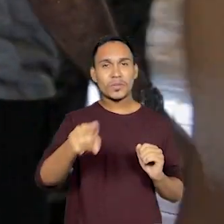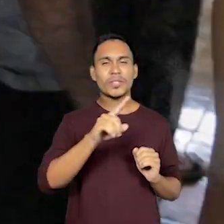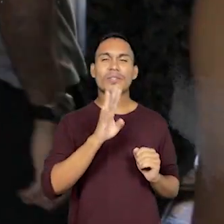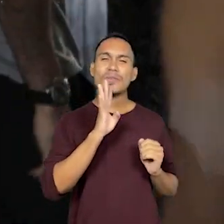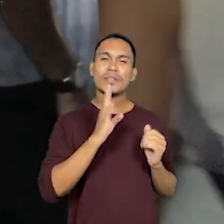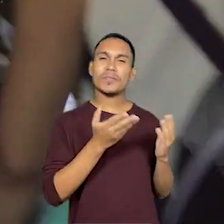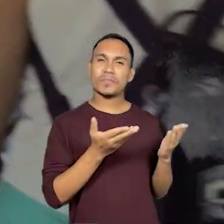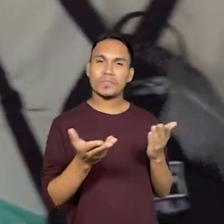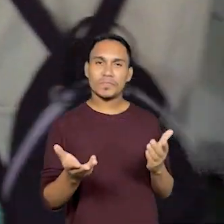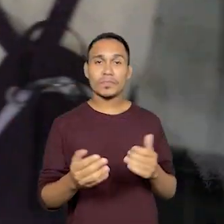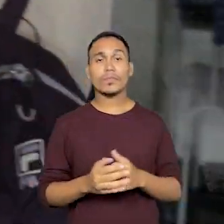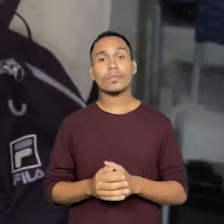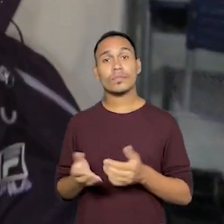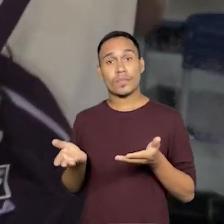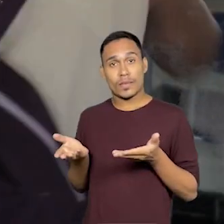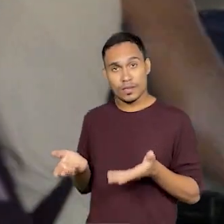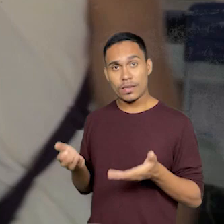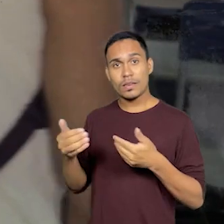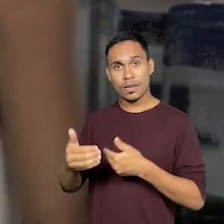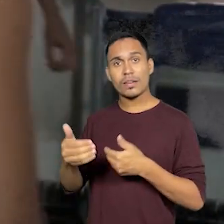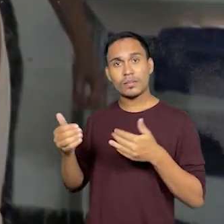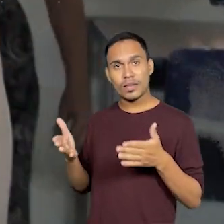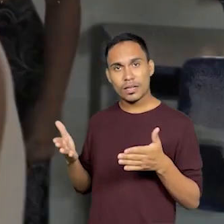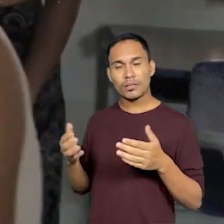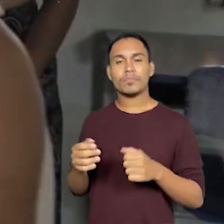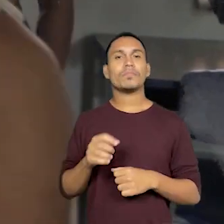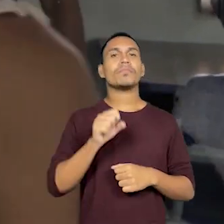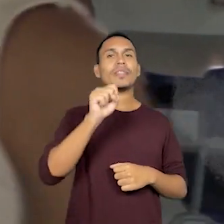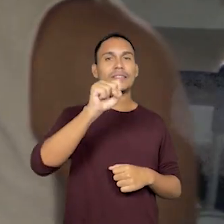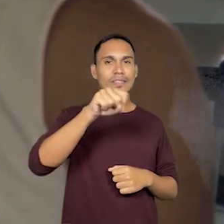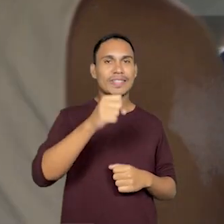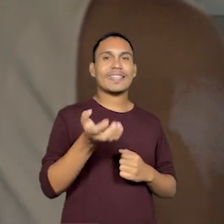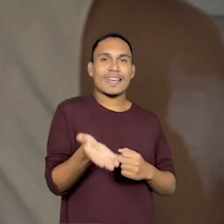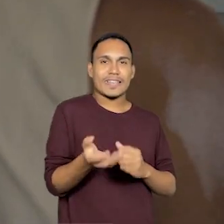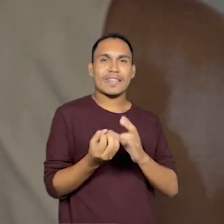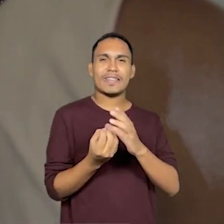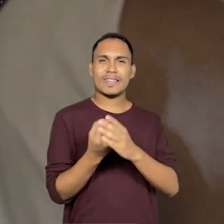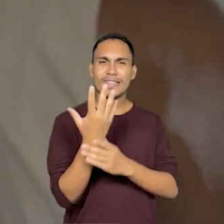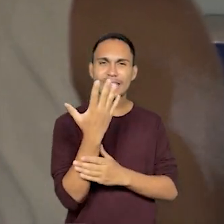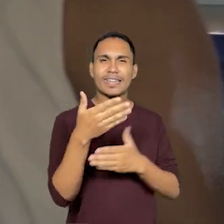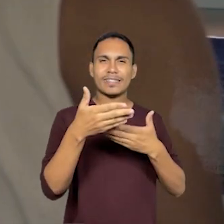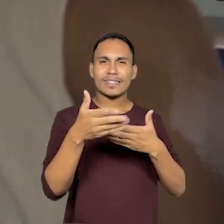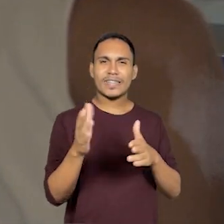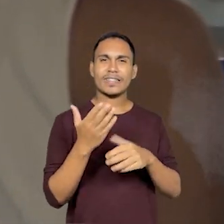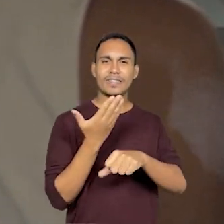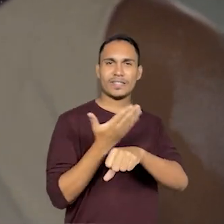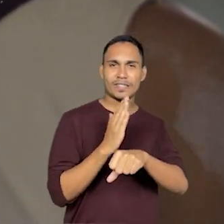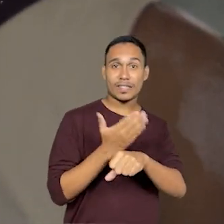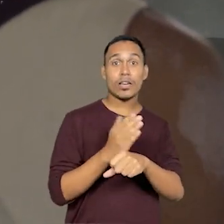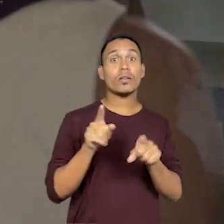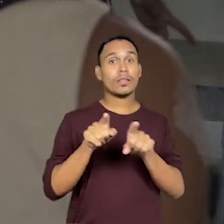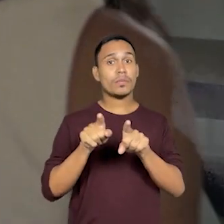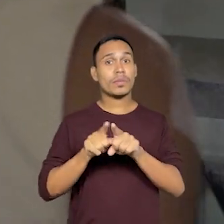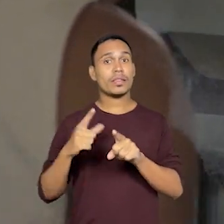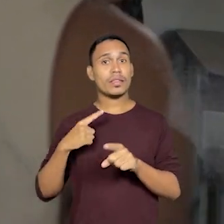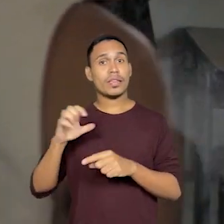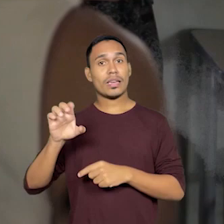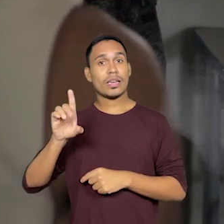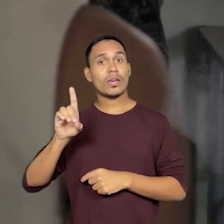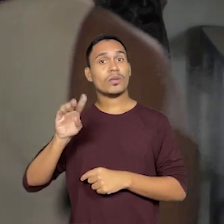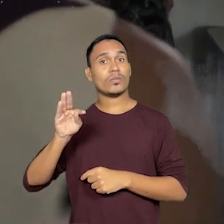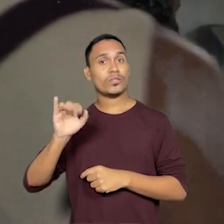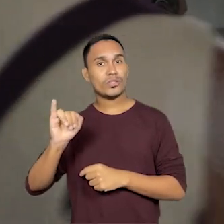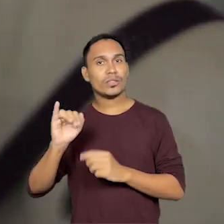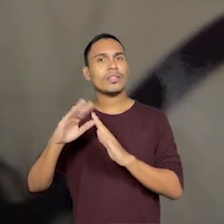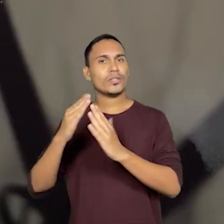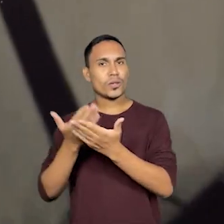É a sala... É, aqui é onde a gente cria a nossa sala de ensaio, rolam aulas também. A gente tem uma escola de teatro, né, que é a ELT, a Escola Livre